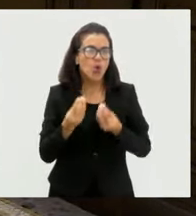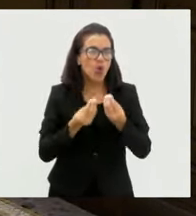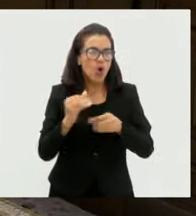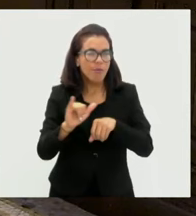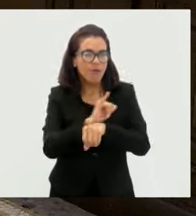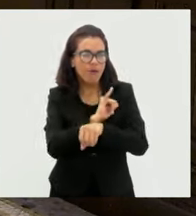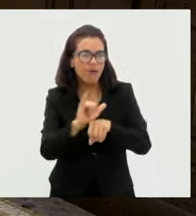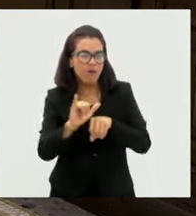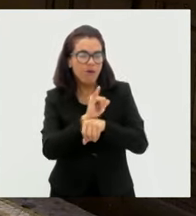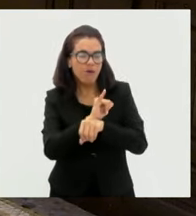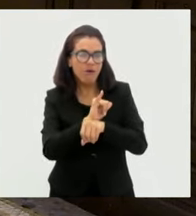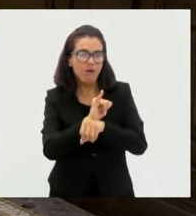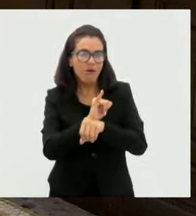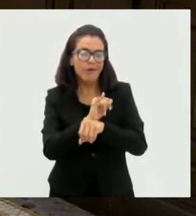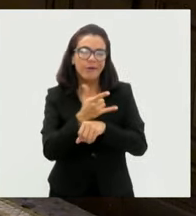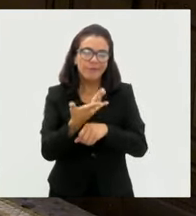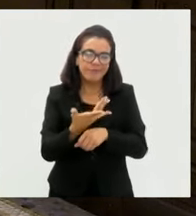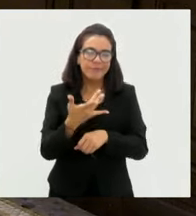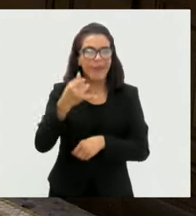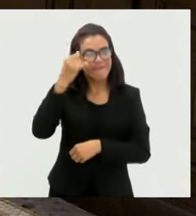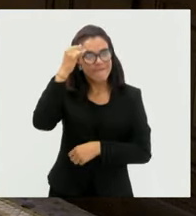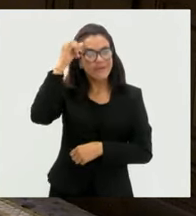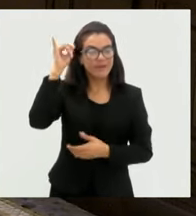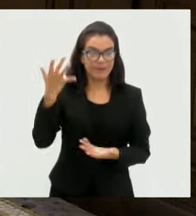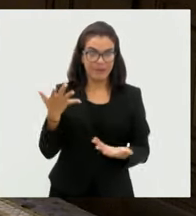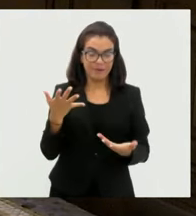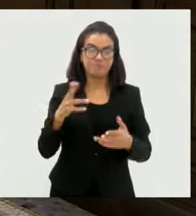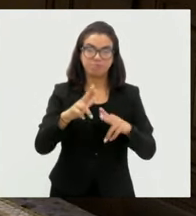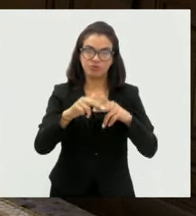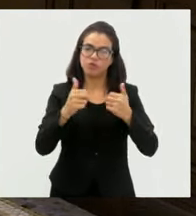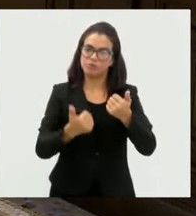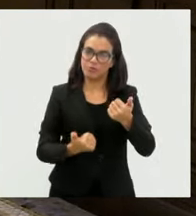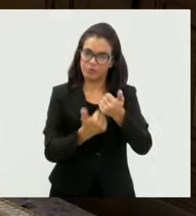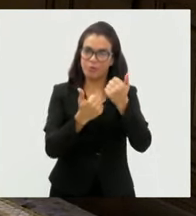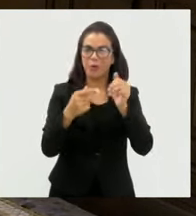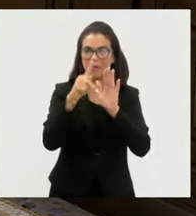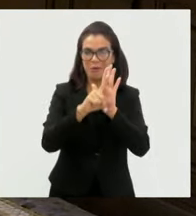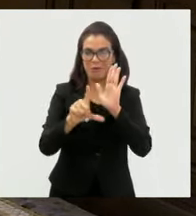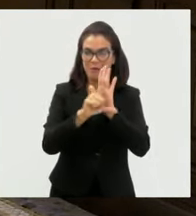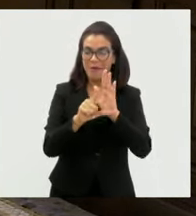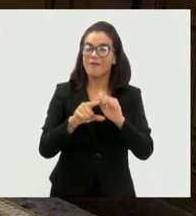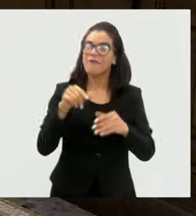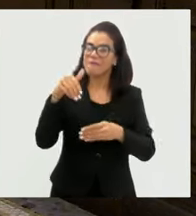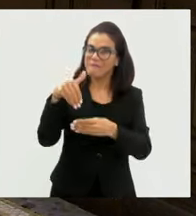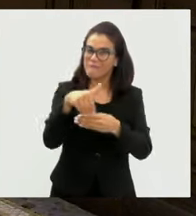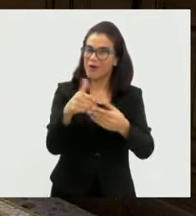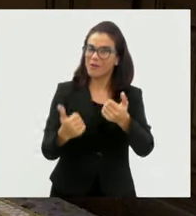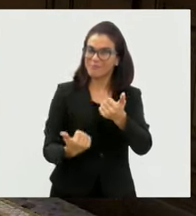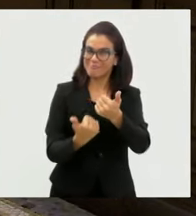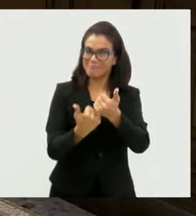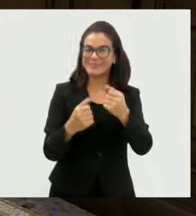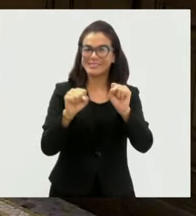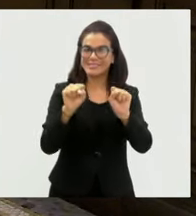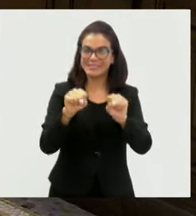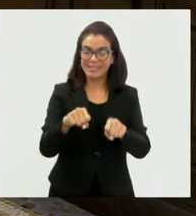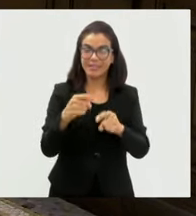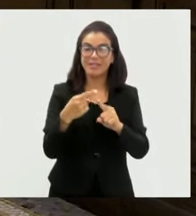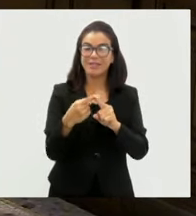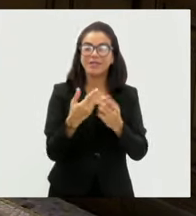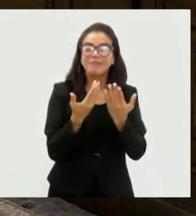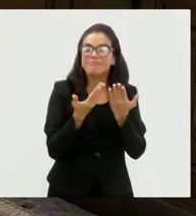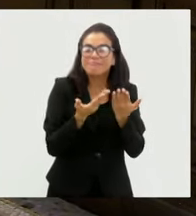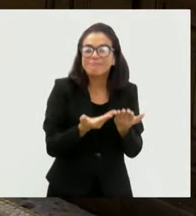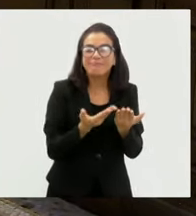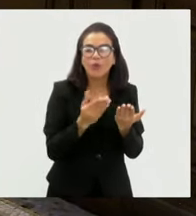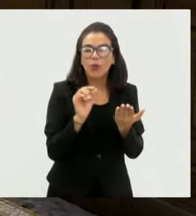combater? Então eu entendo, e por isso eu apoio o seu projeto e voto favoravelmente, que o que Vossa Excelência quer não